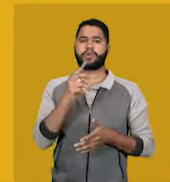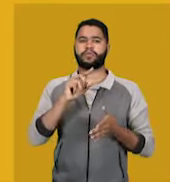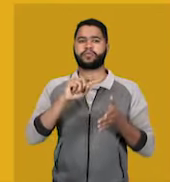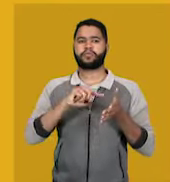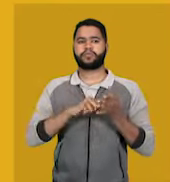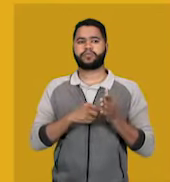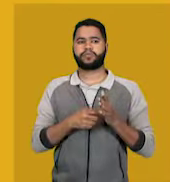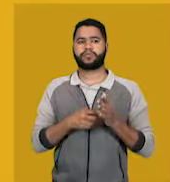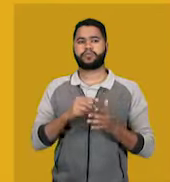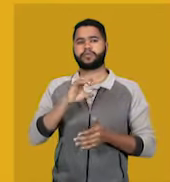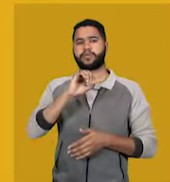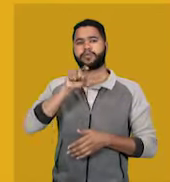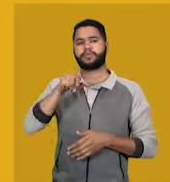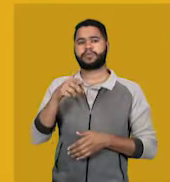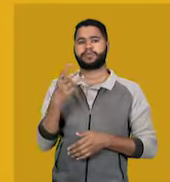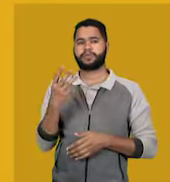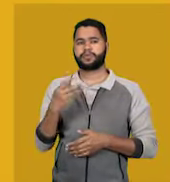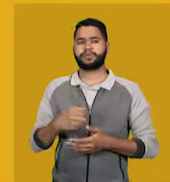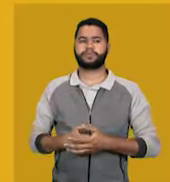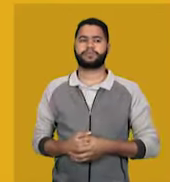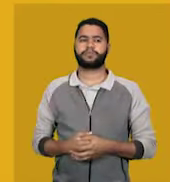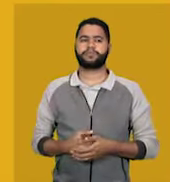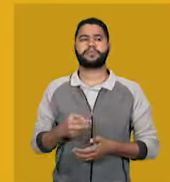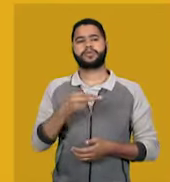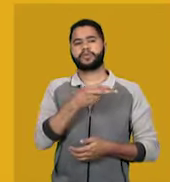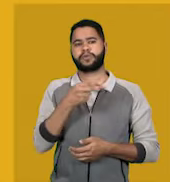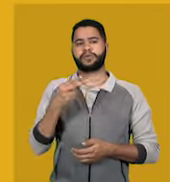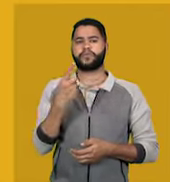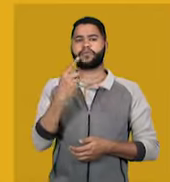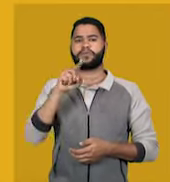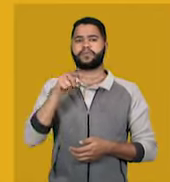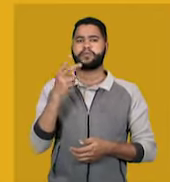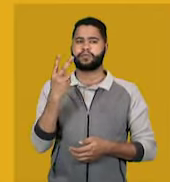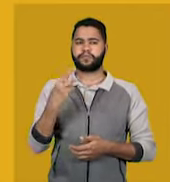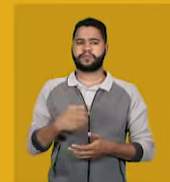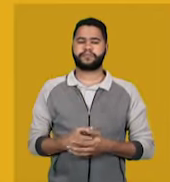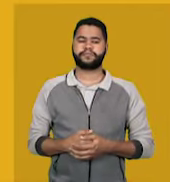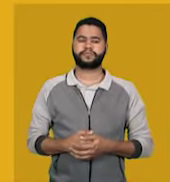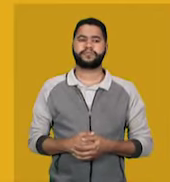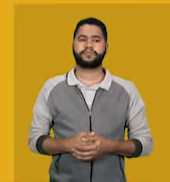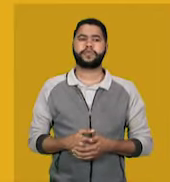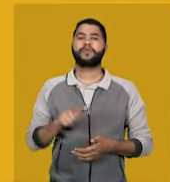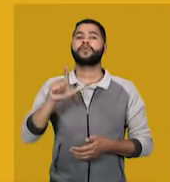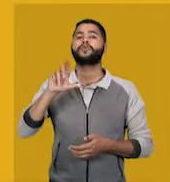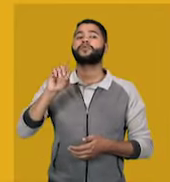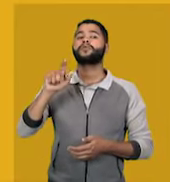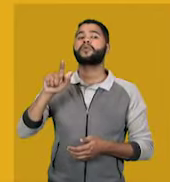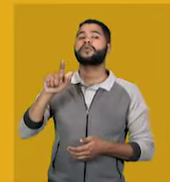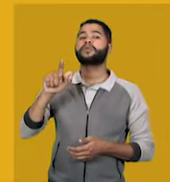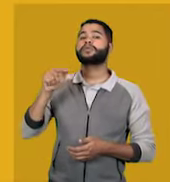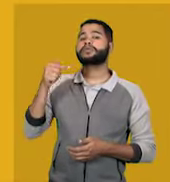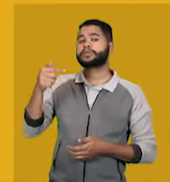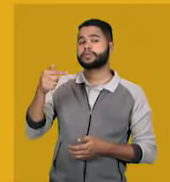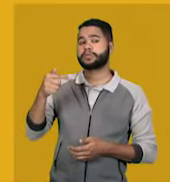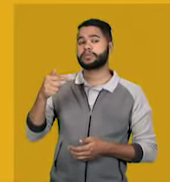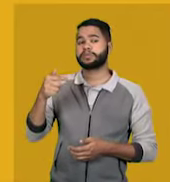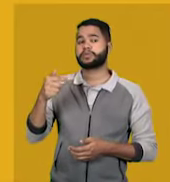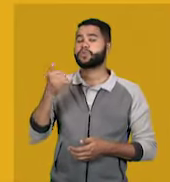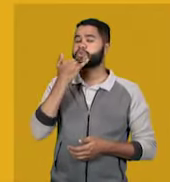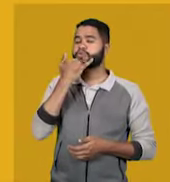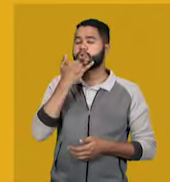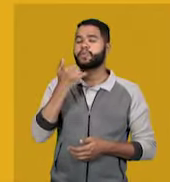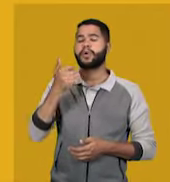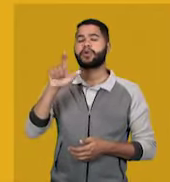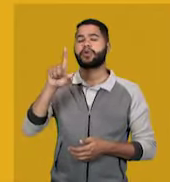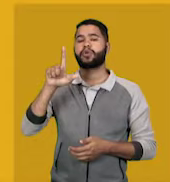o logaritmo de 2, que vai dar 1,2. E log de 7, ó, log de 14, é